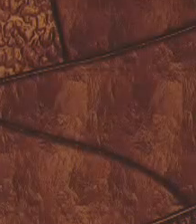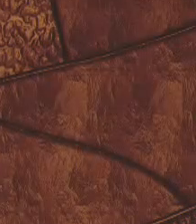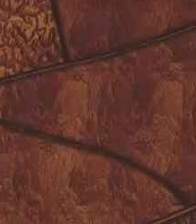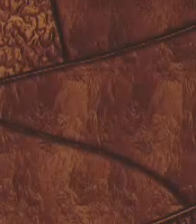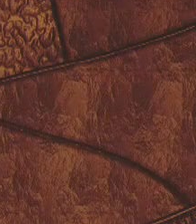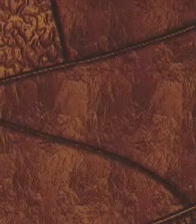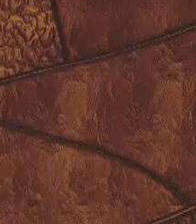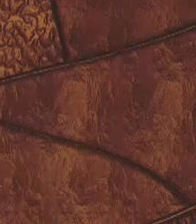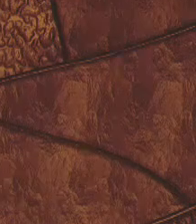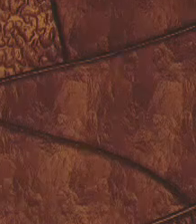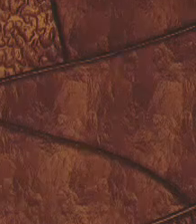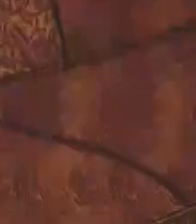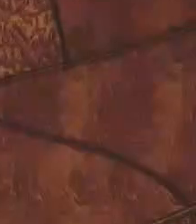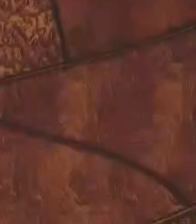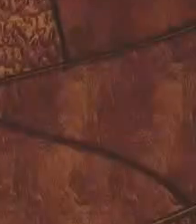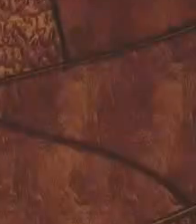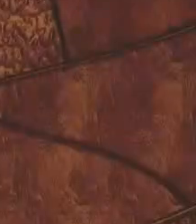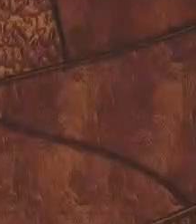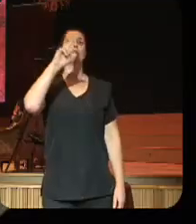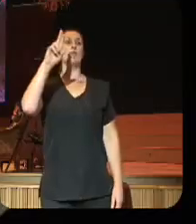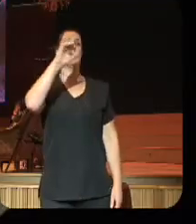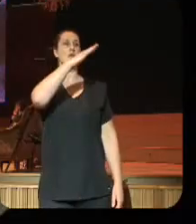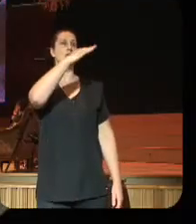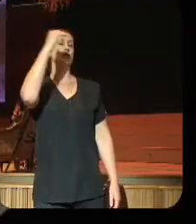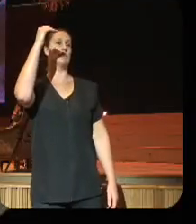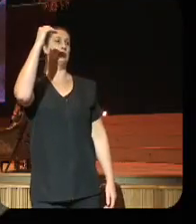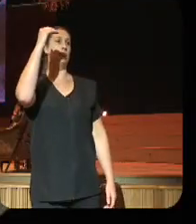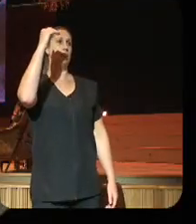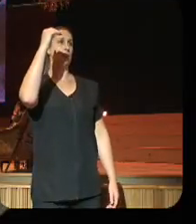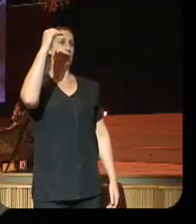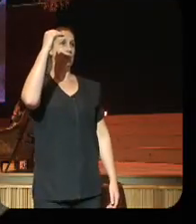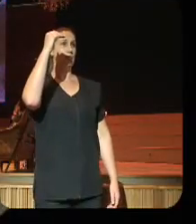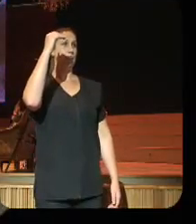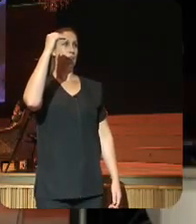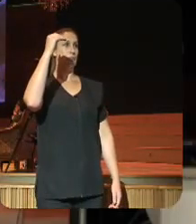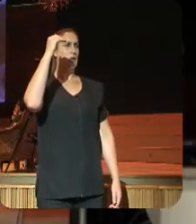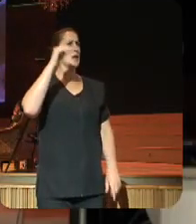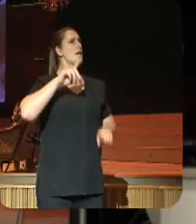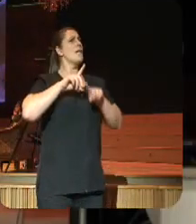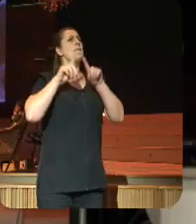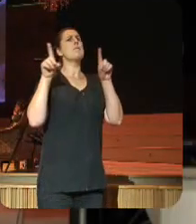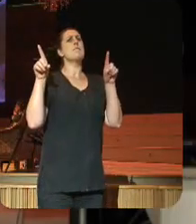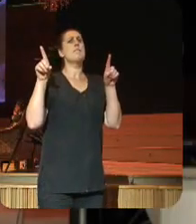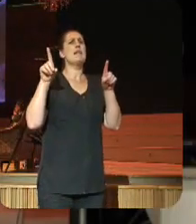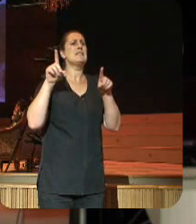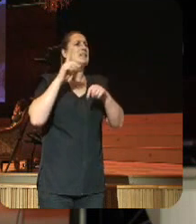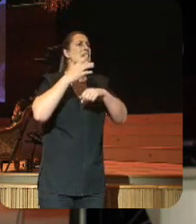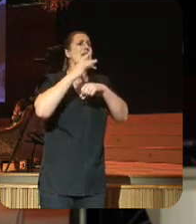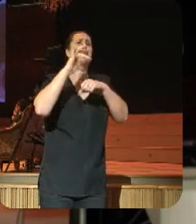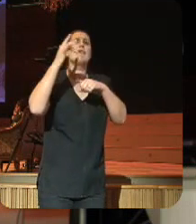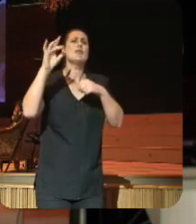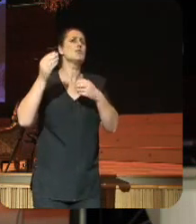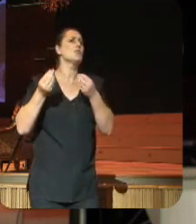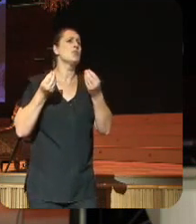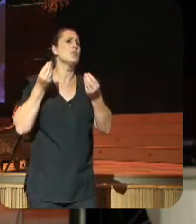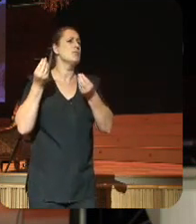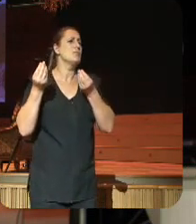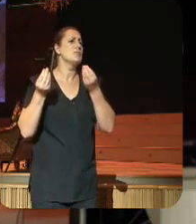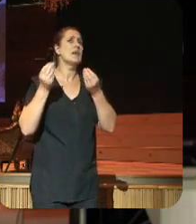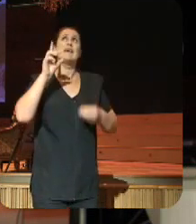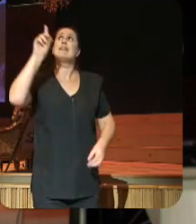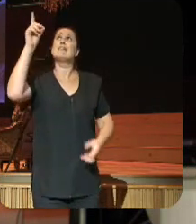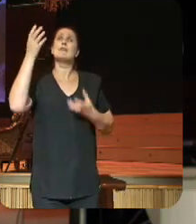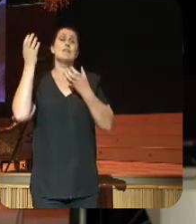que o chama pelo nome. Mas que tesouros eram estes que